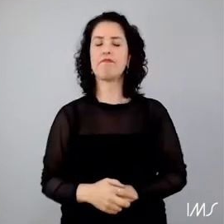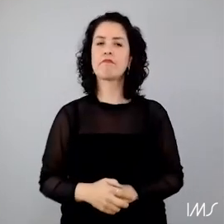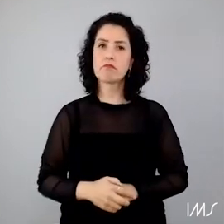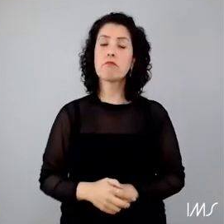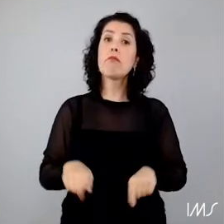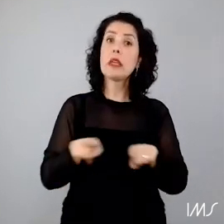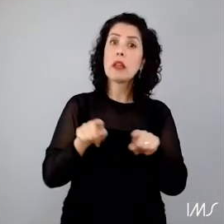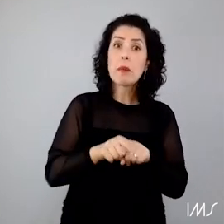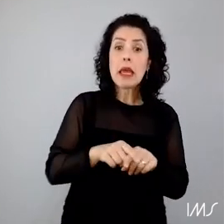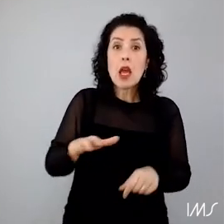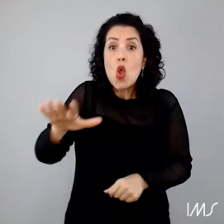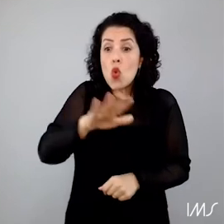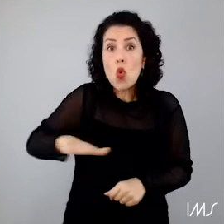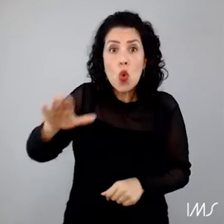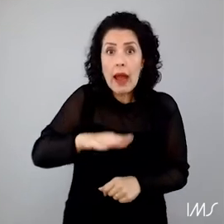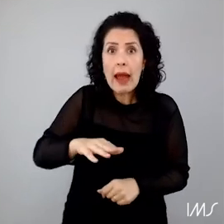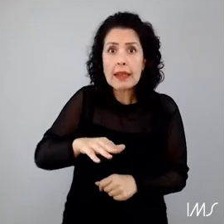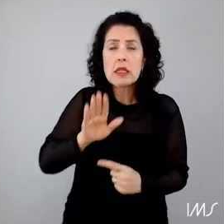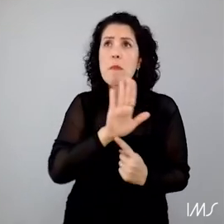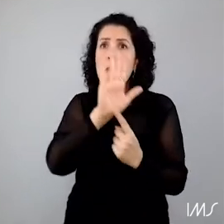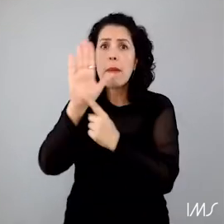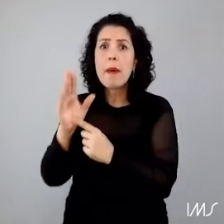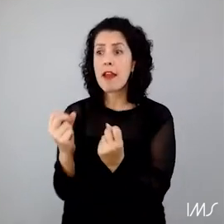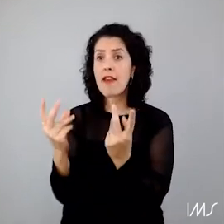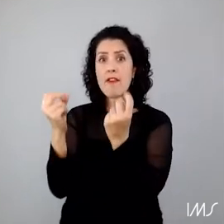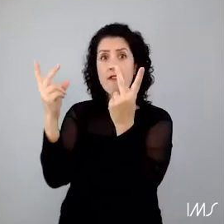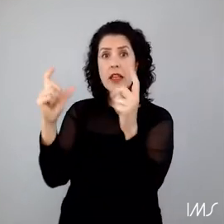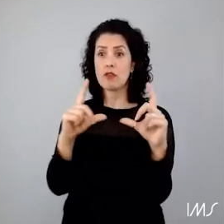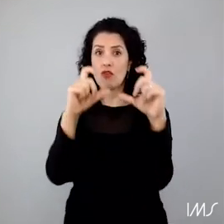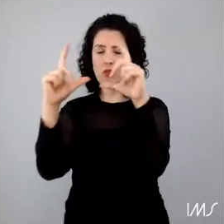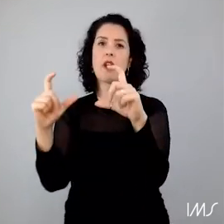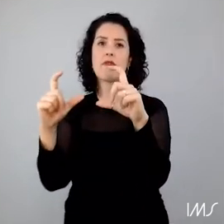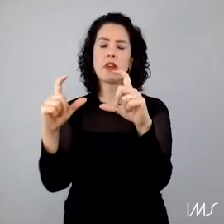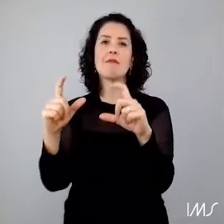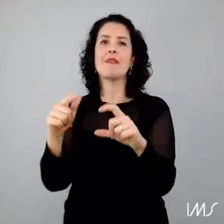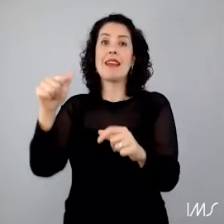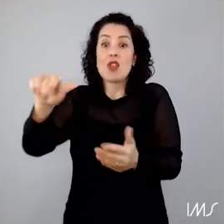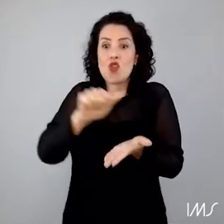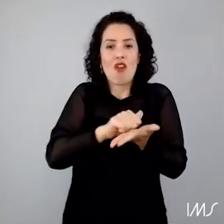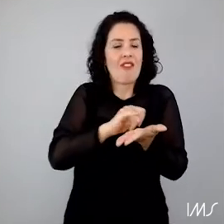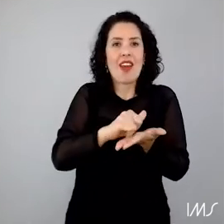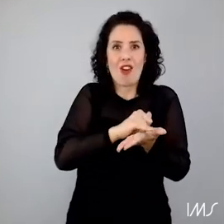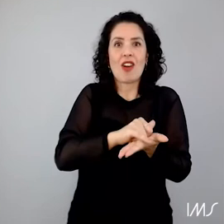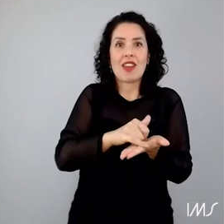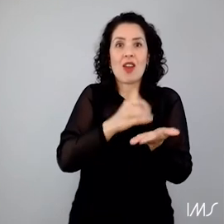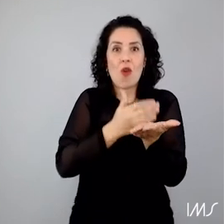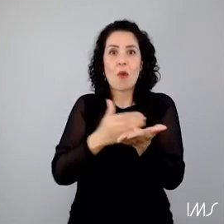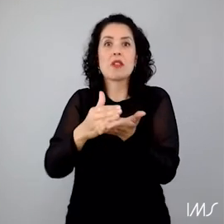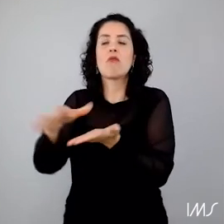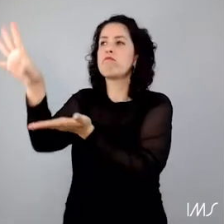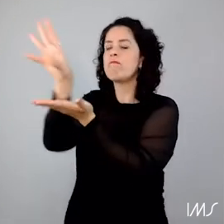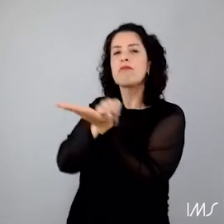no modelo nova-iorquino surgiram surpreendentemente rápido nesse país nos